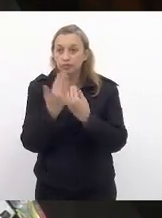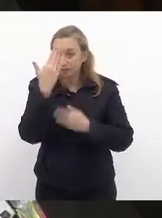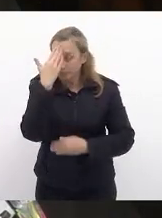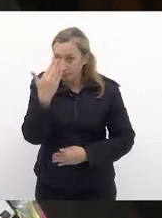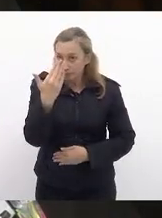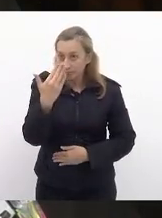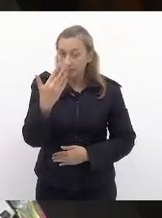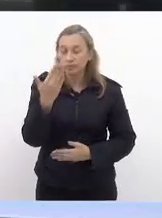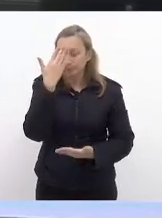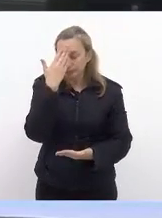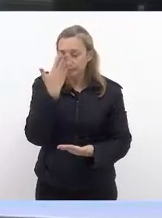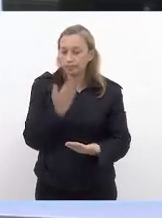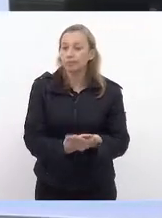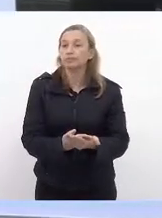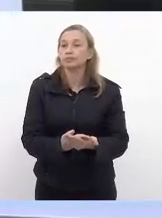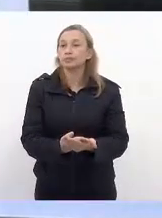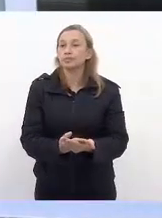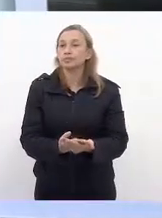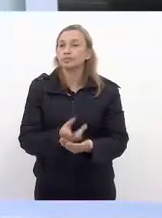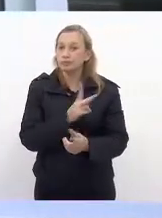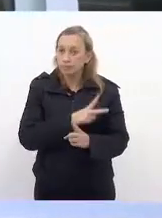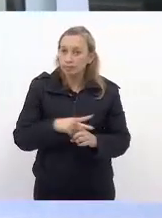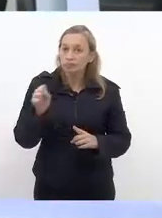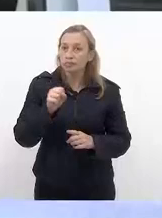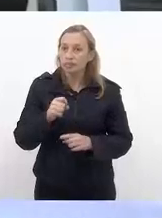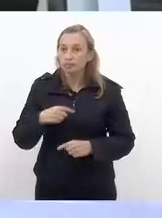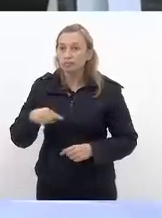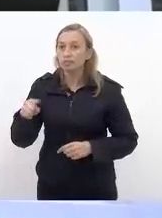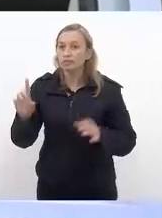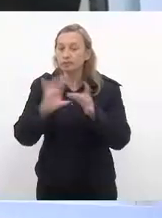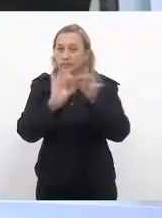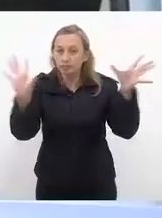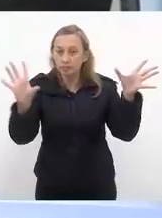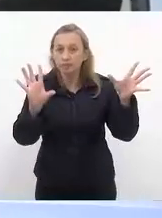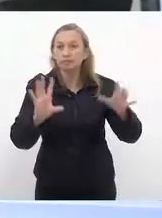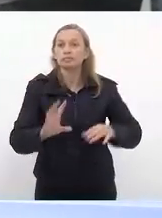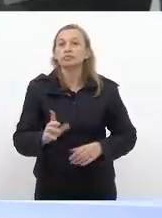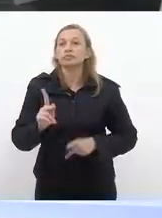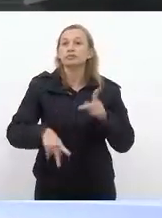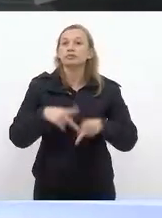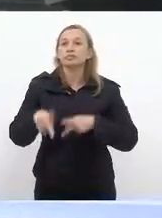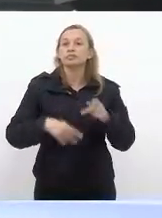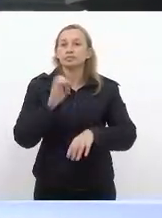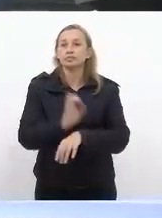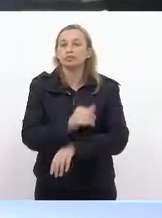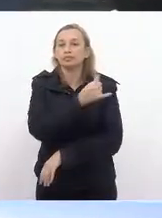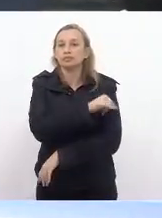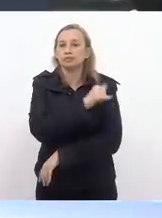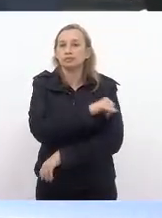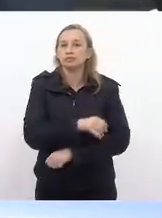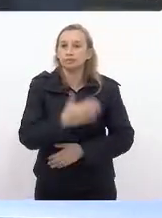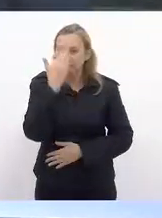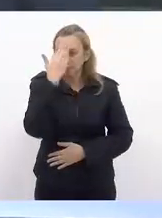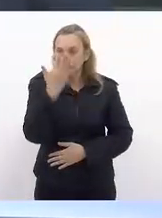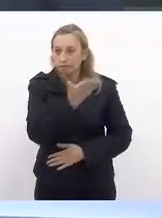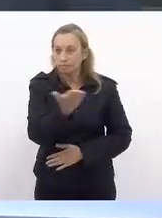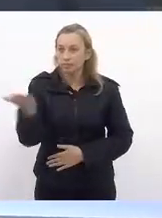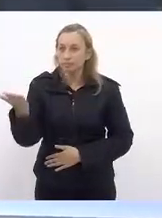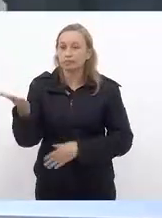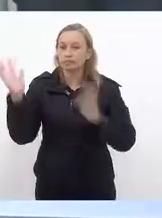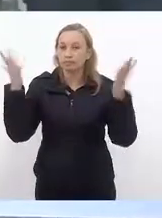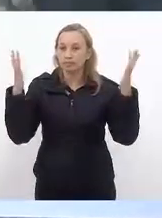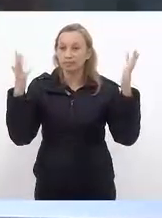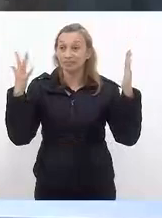muito obrigado pela confiança Vamos à Vitória pela Liberdade do povo do Estado do Rio de Janeiro Muito obrigado a